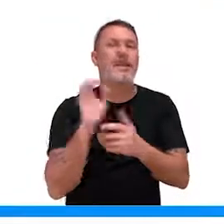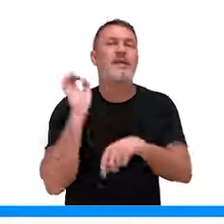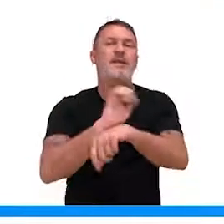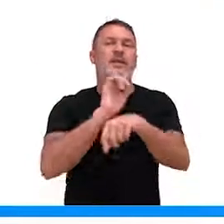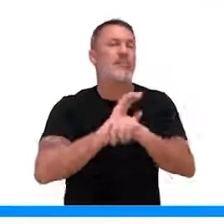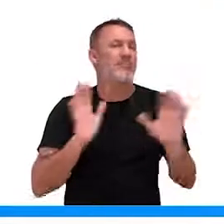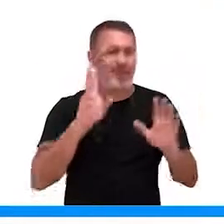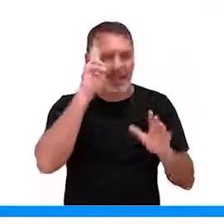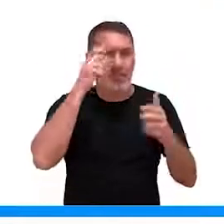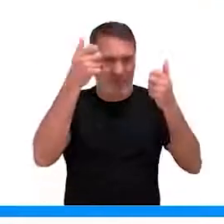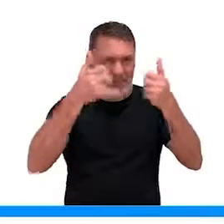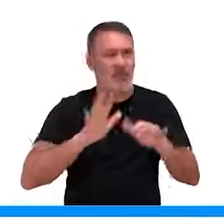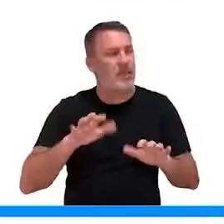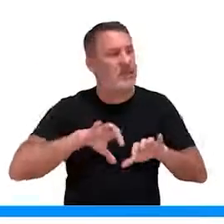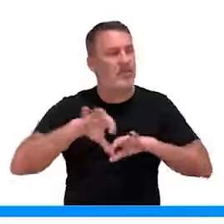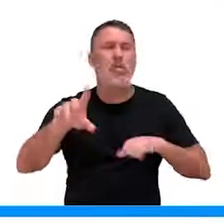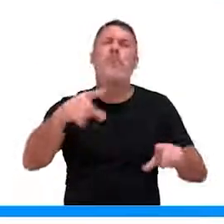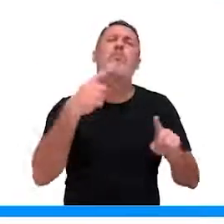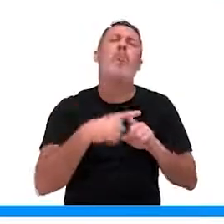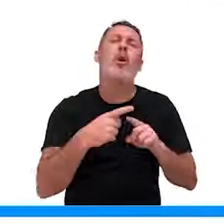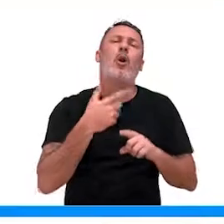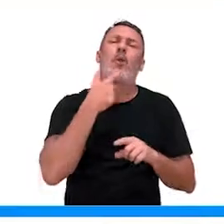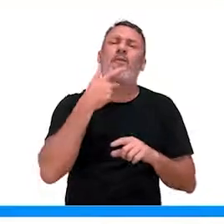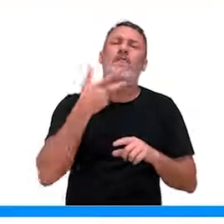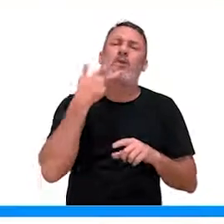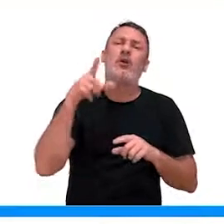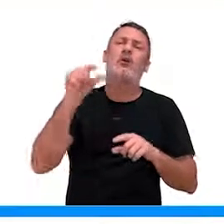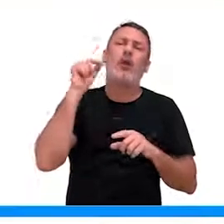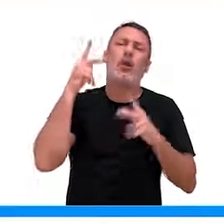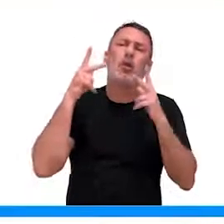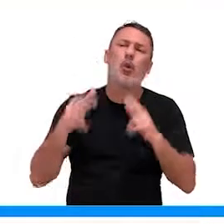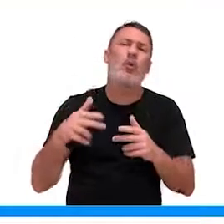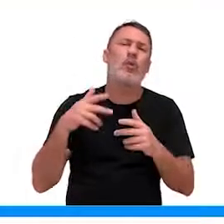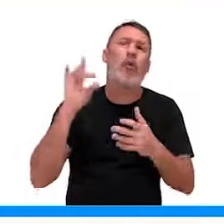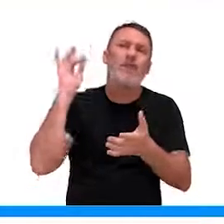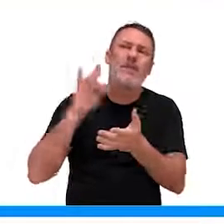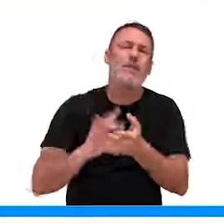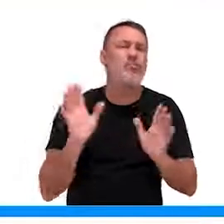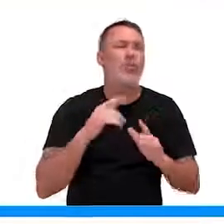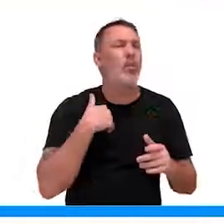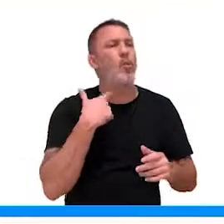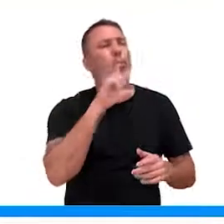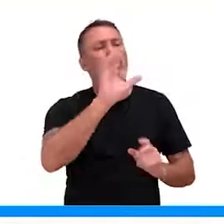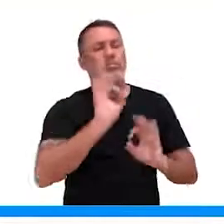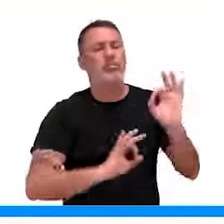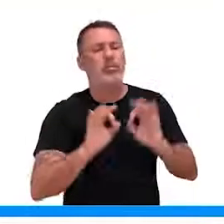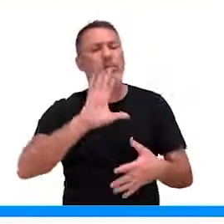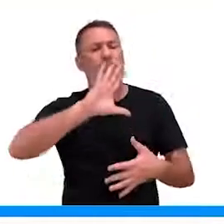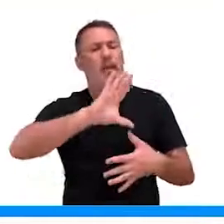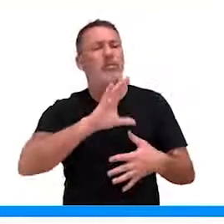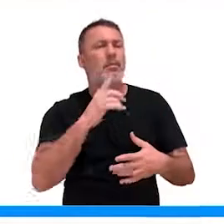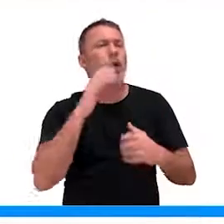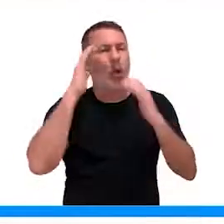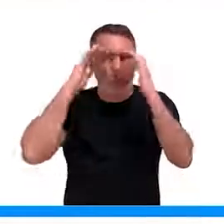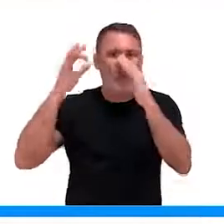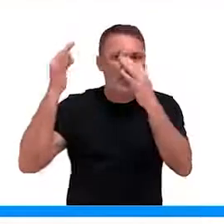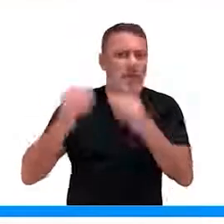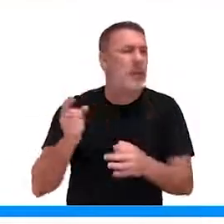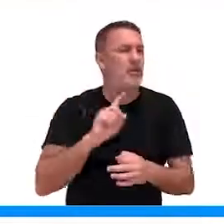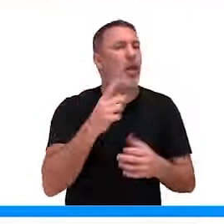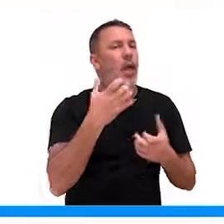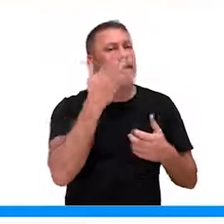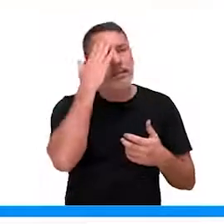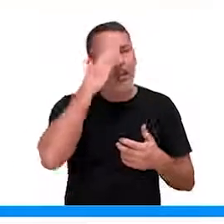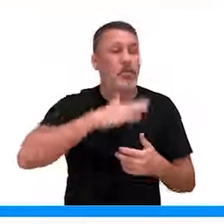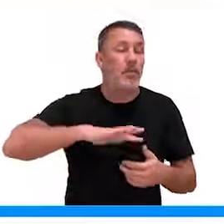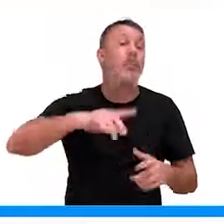falamos aqui sobre isso. Por quê, galera? Por que Pedro Geiger ele não quis obedecer de fato essas